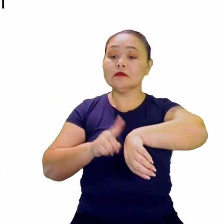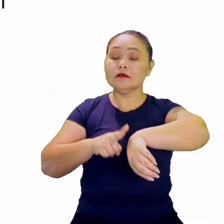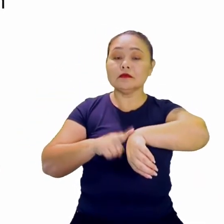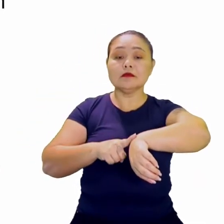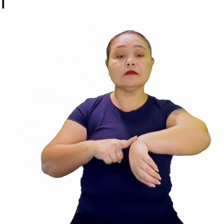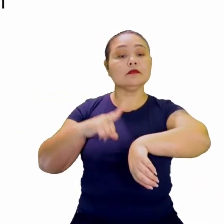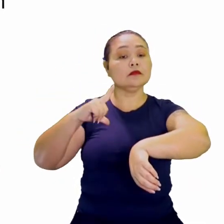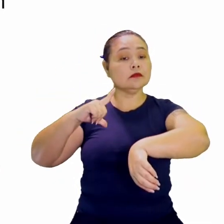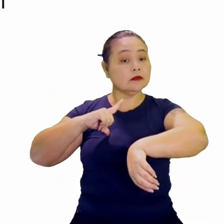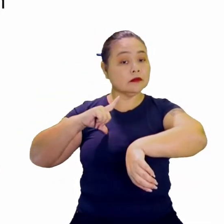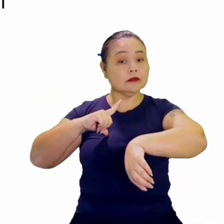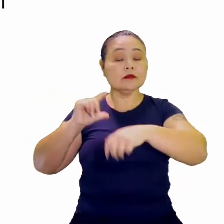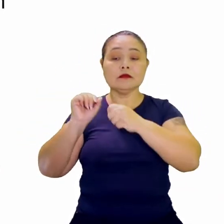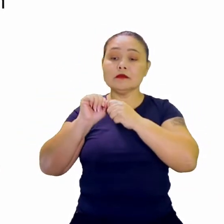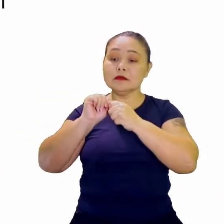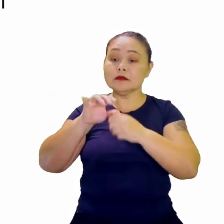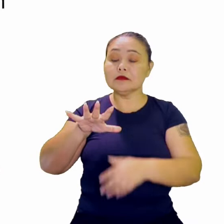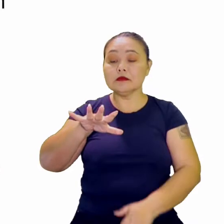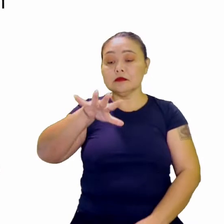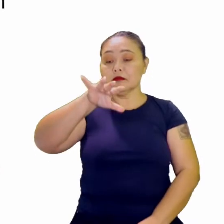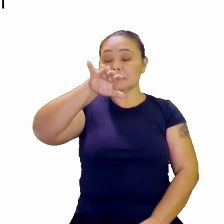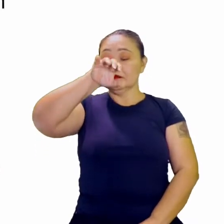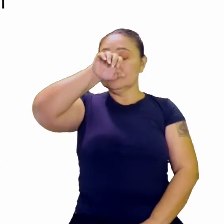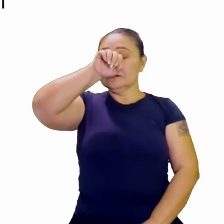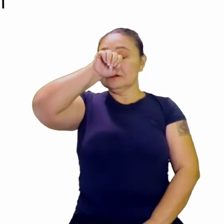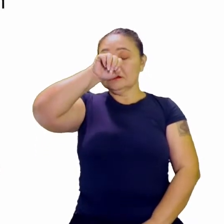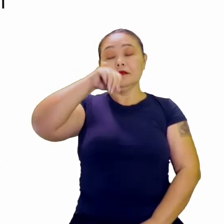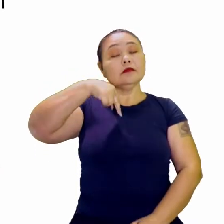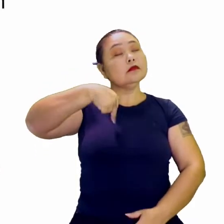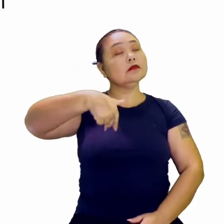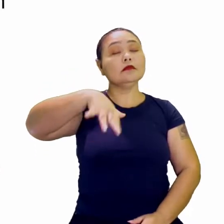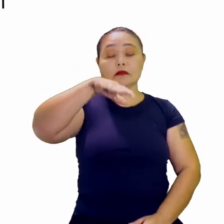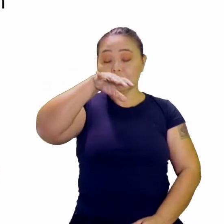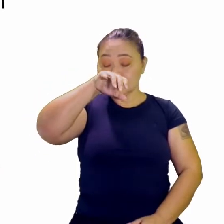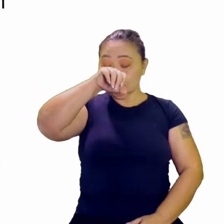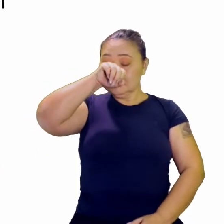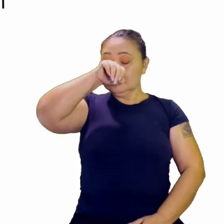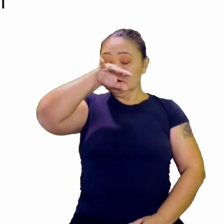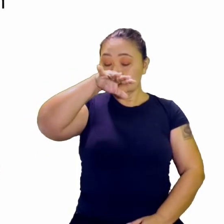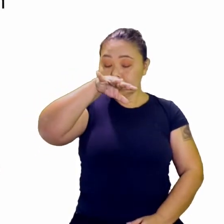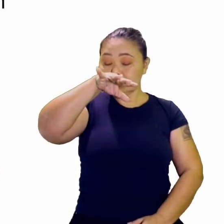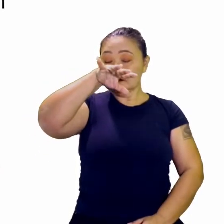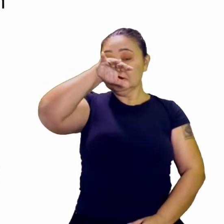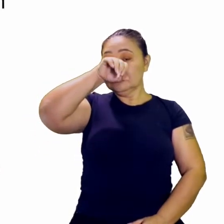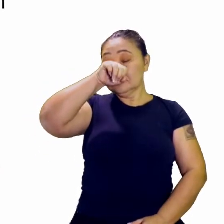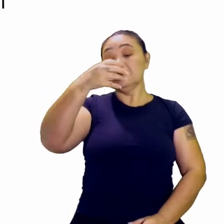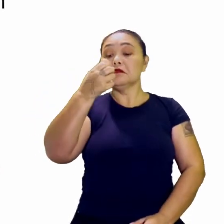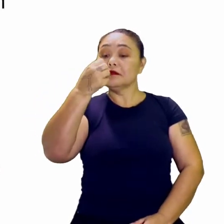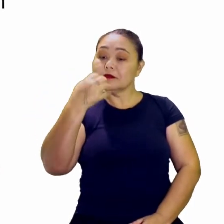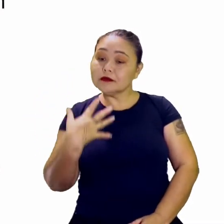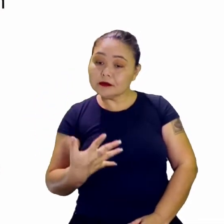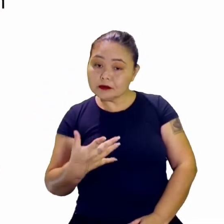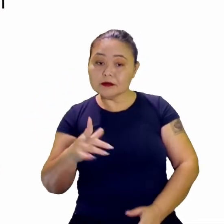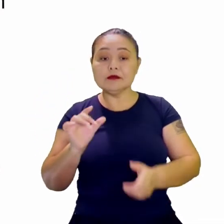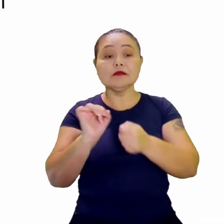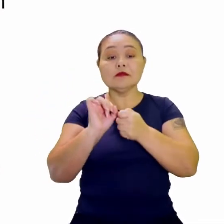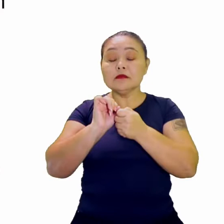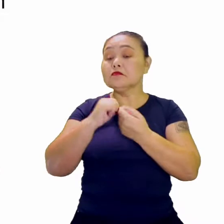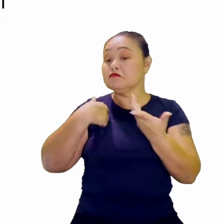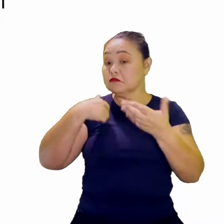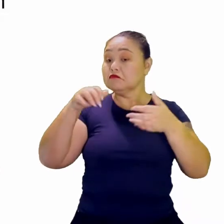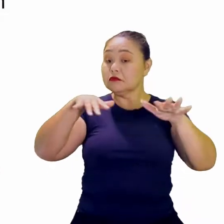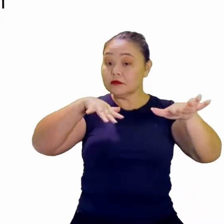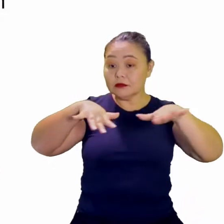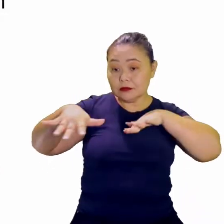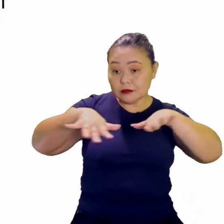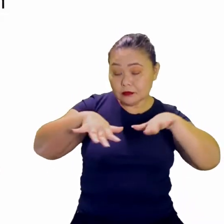Vai ter uma resistência aeróbia boa. E são recrutadas em exercícios de baixa intensidade.